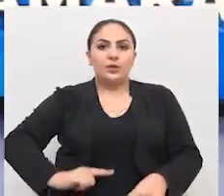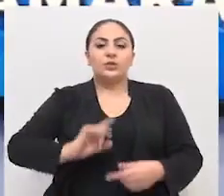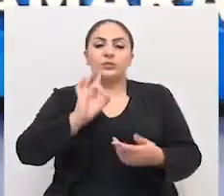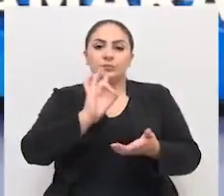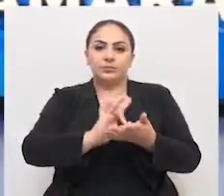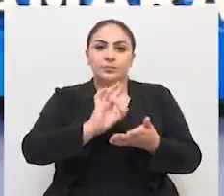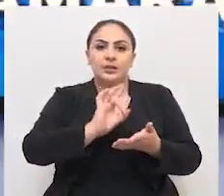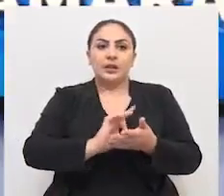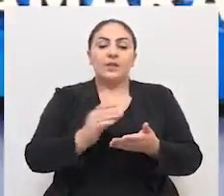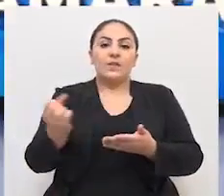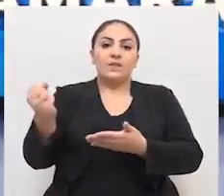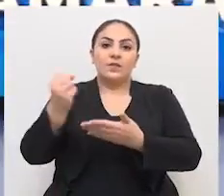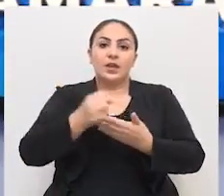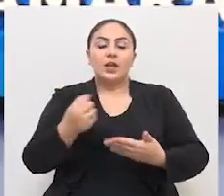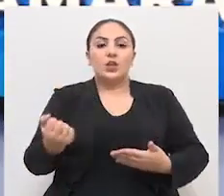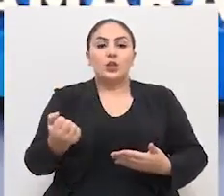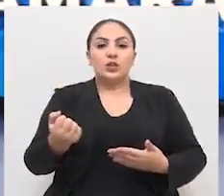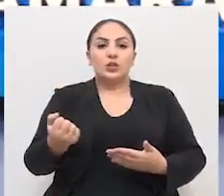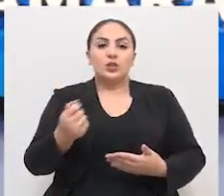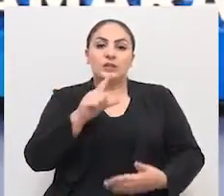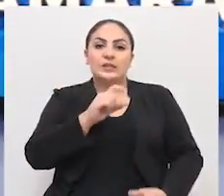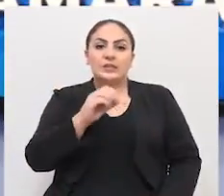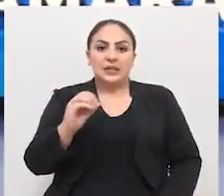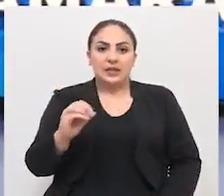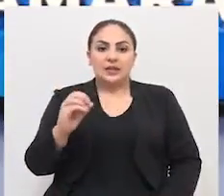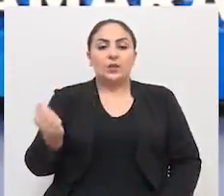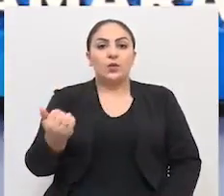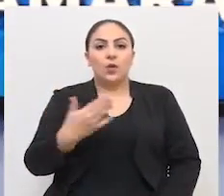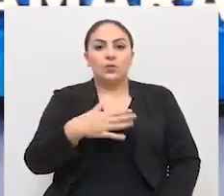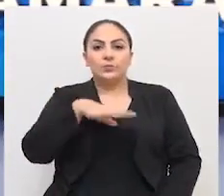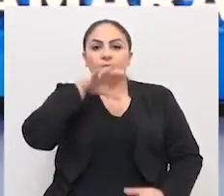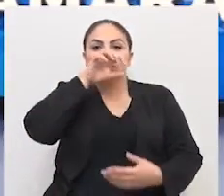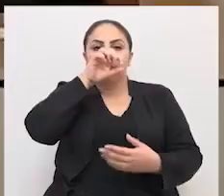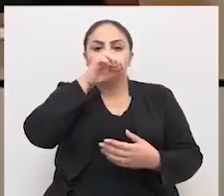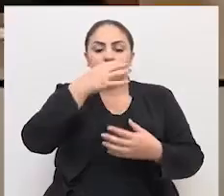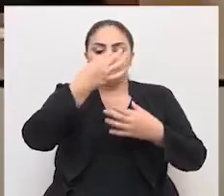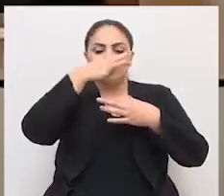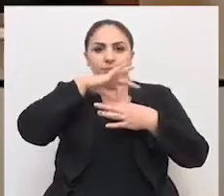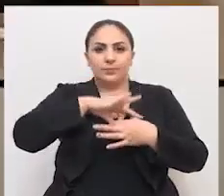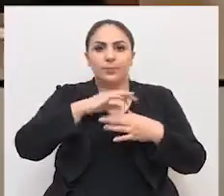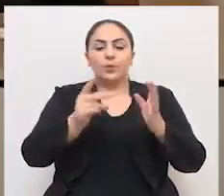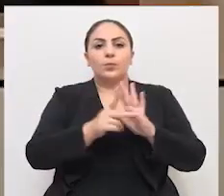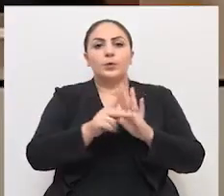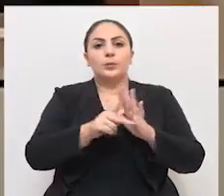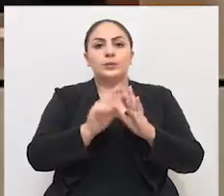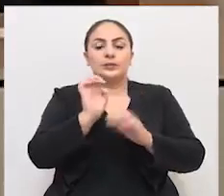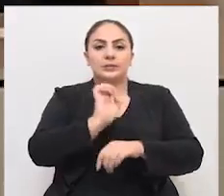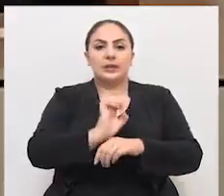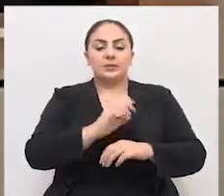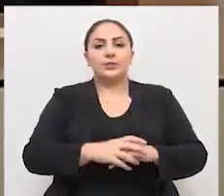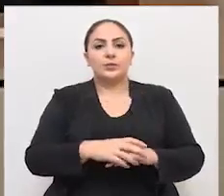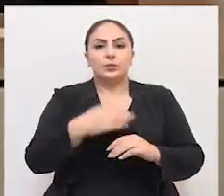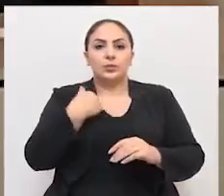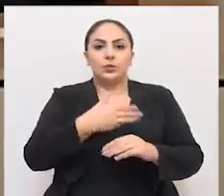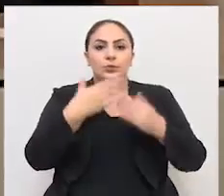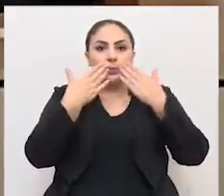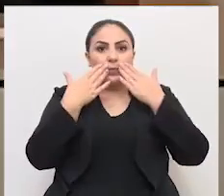governador confirmam a vinda de 100 novos respiradores para o estado. Apresentamos os nossos